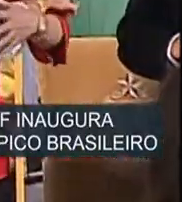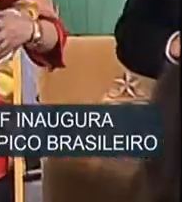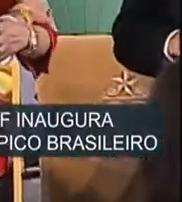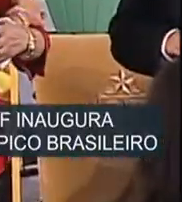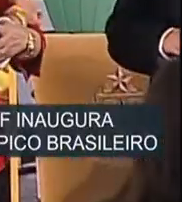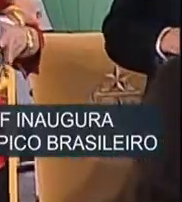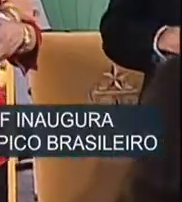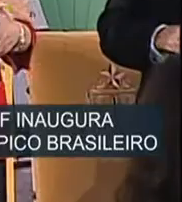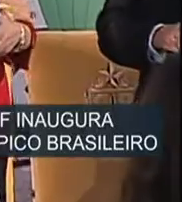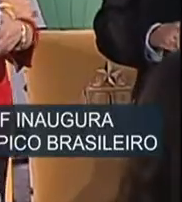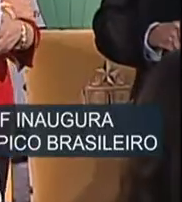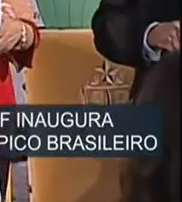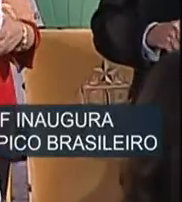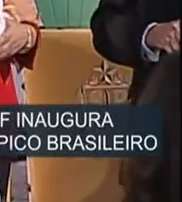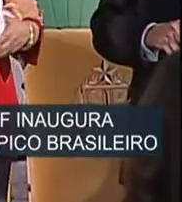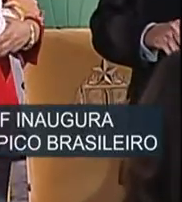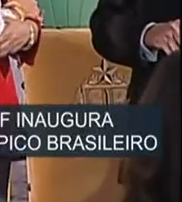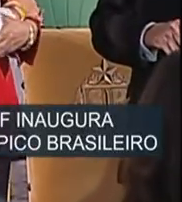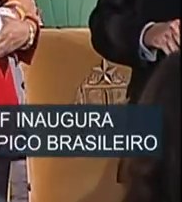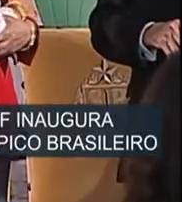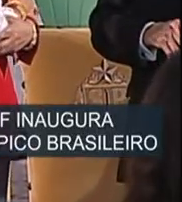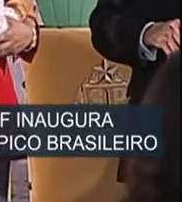E aí